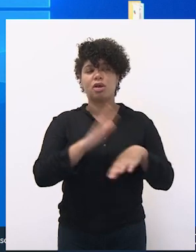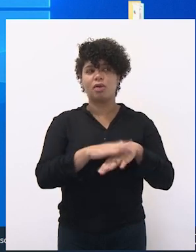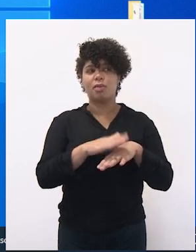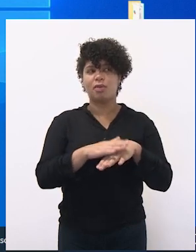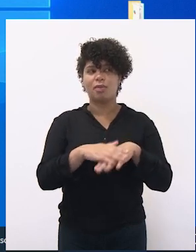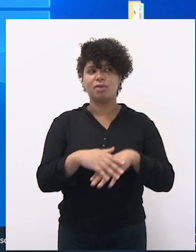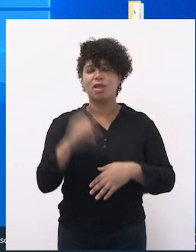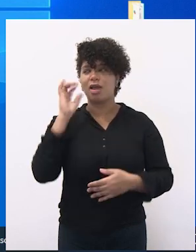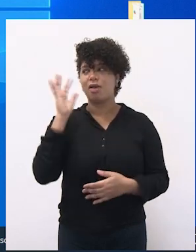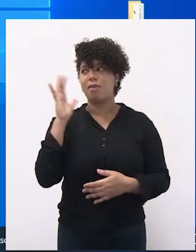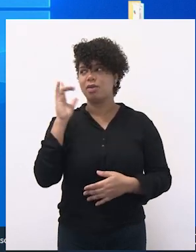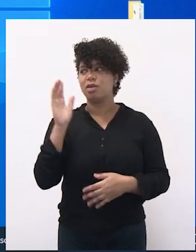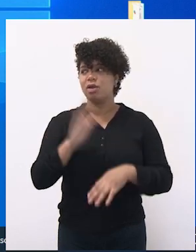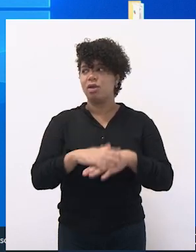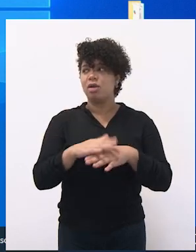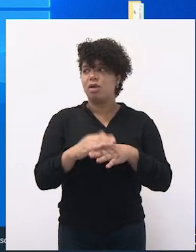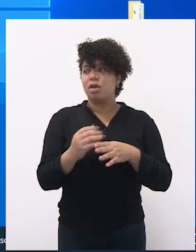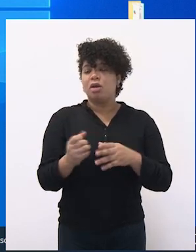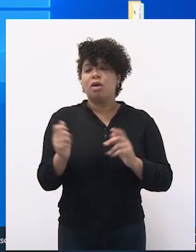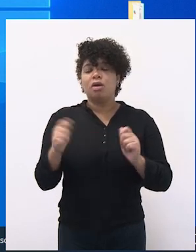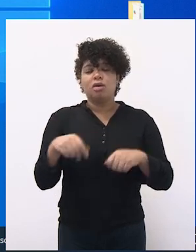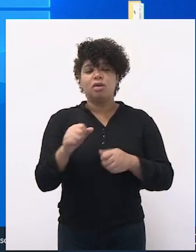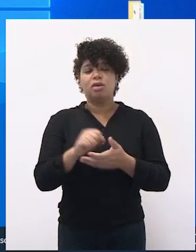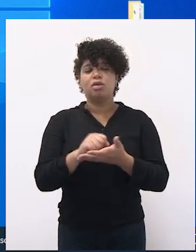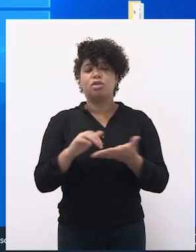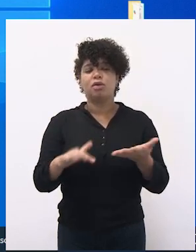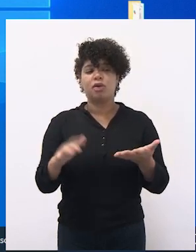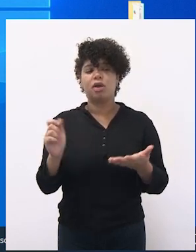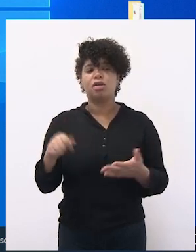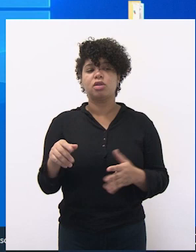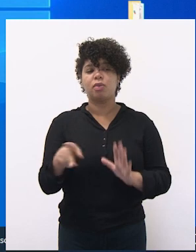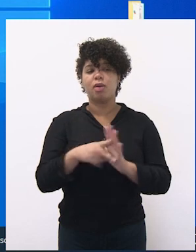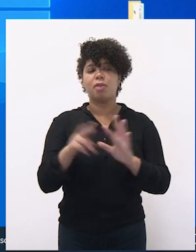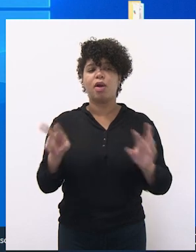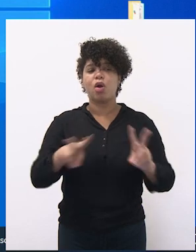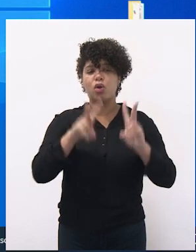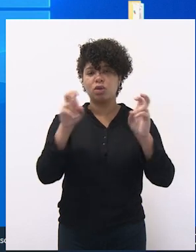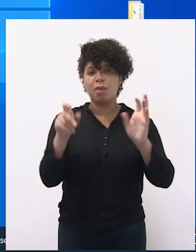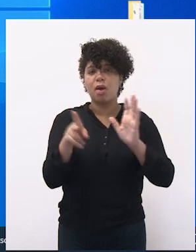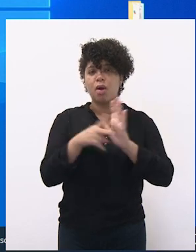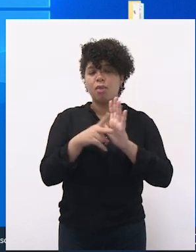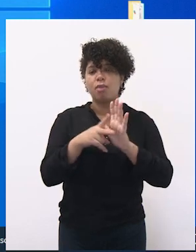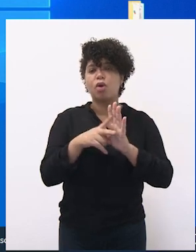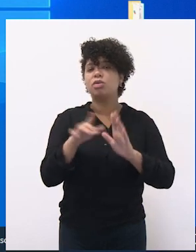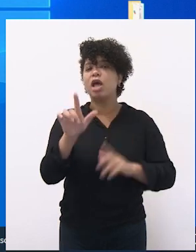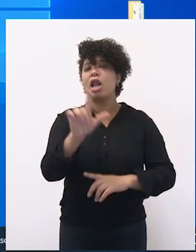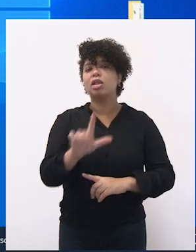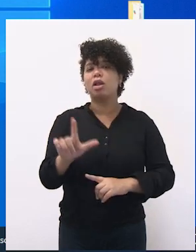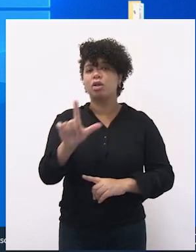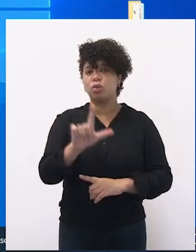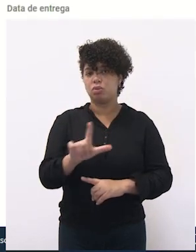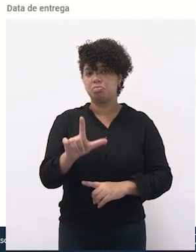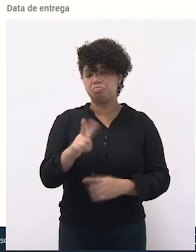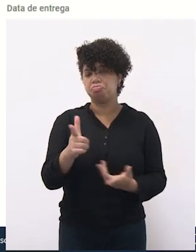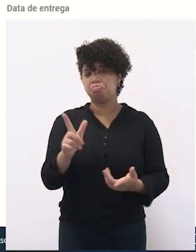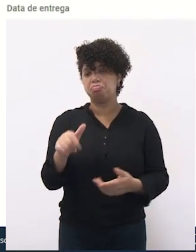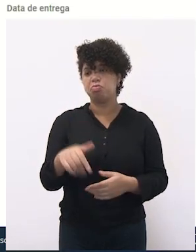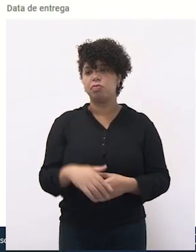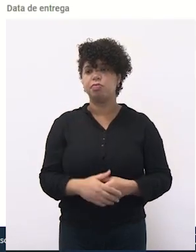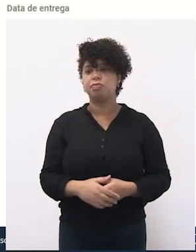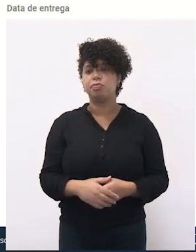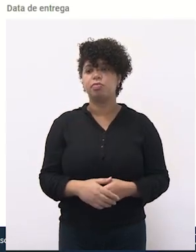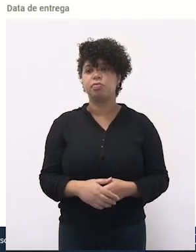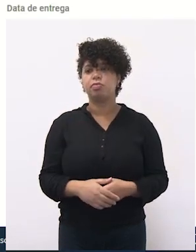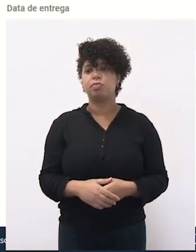vamos imaginar que essa atividade aqui está dentro da temática literatura. A gente coloca aqui literatura,